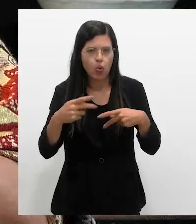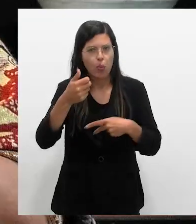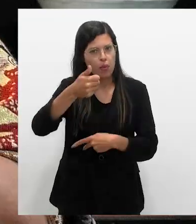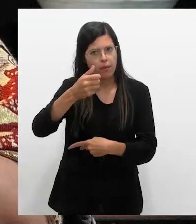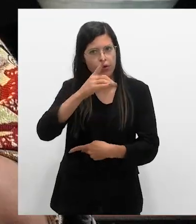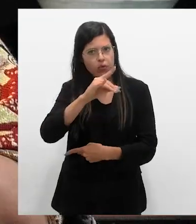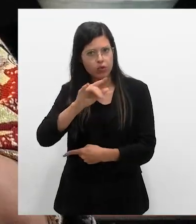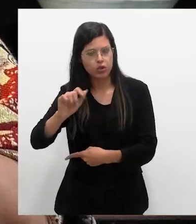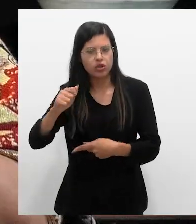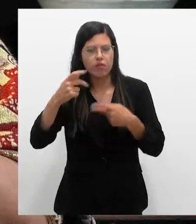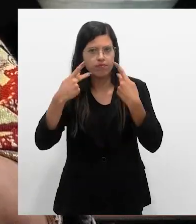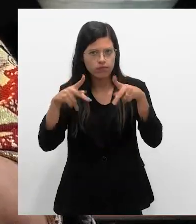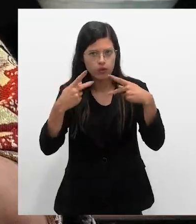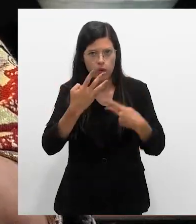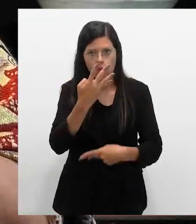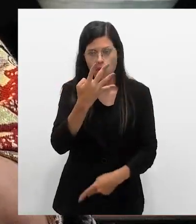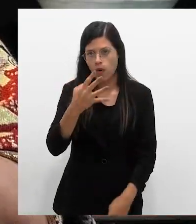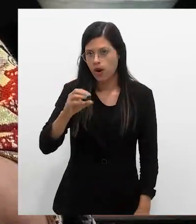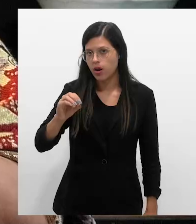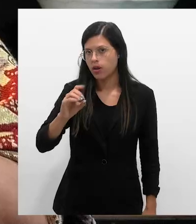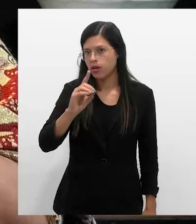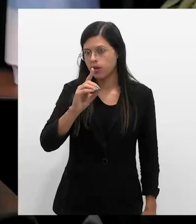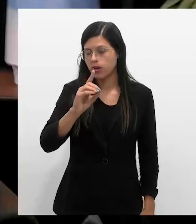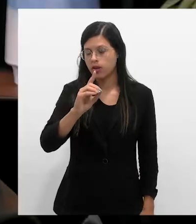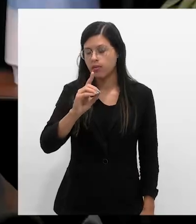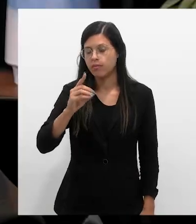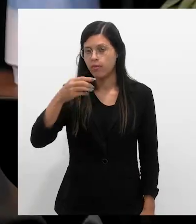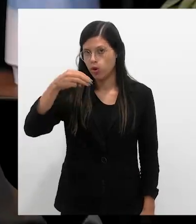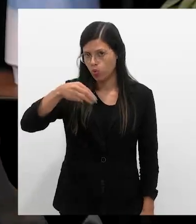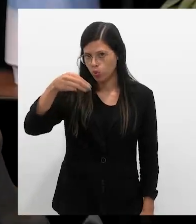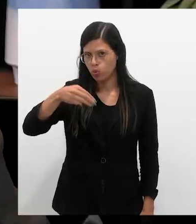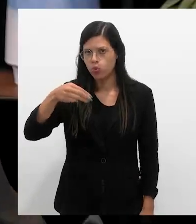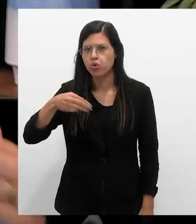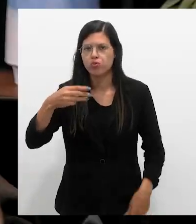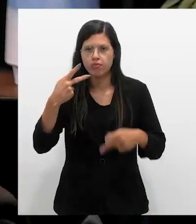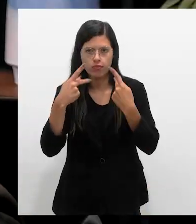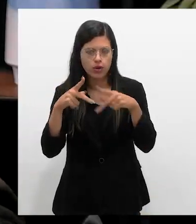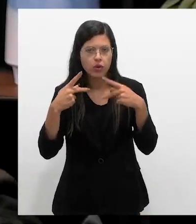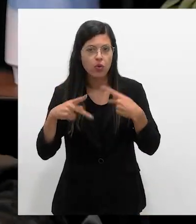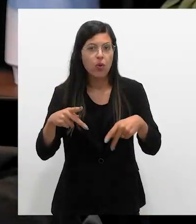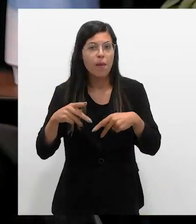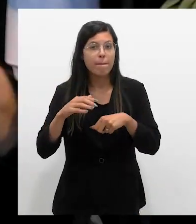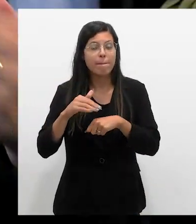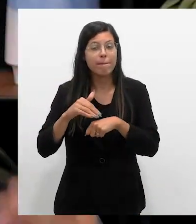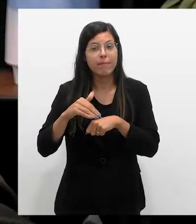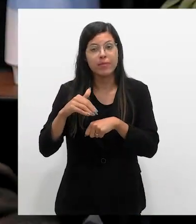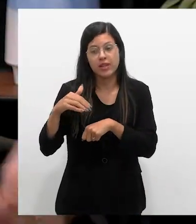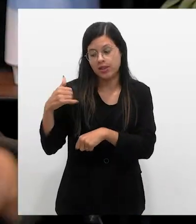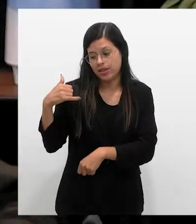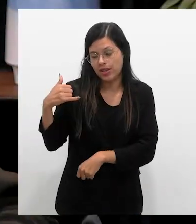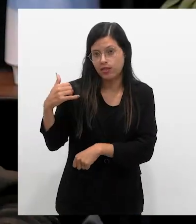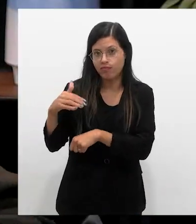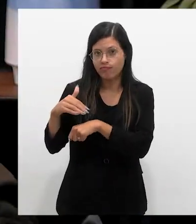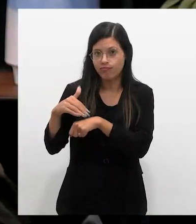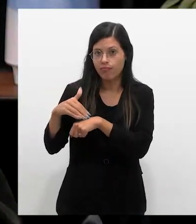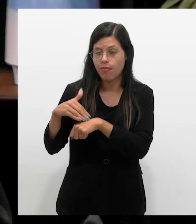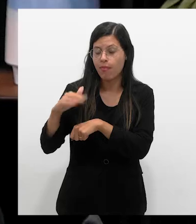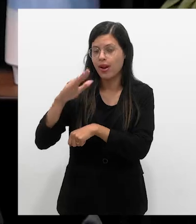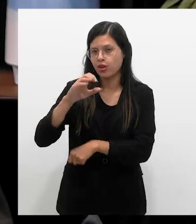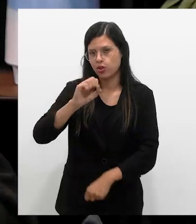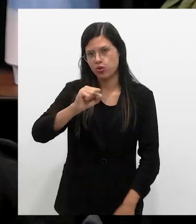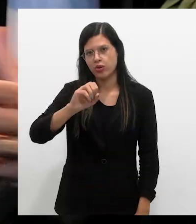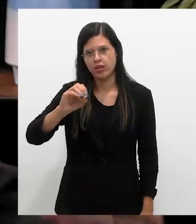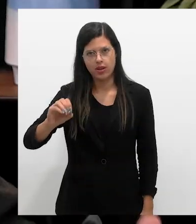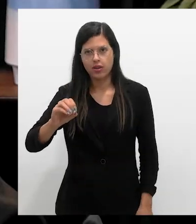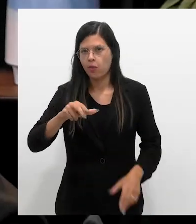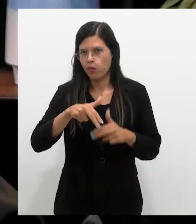ele pregou no primeiro dia, cerca de 40 minutos, chamado Raniero Canta la Messa, mas como ele tem mais de 80 anos, não vota. Ele fez